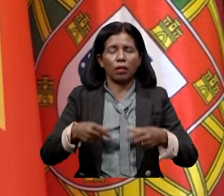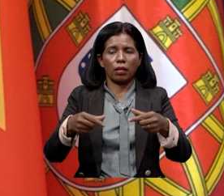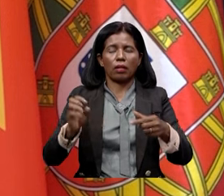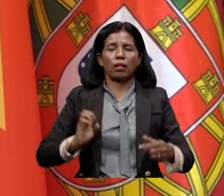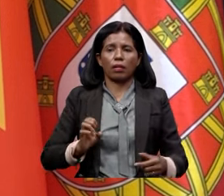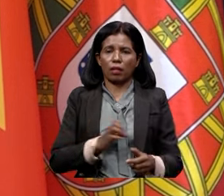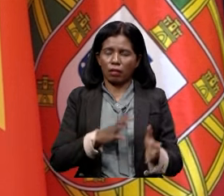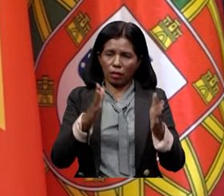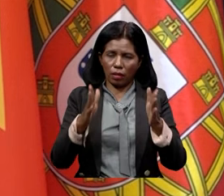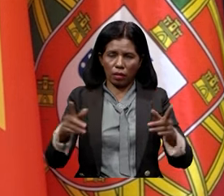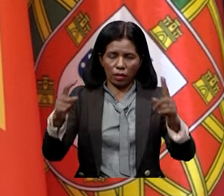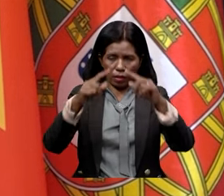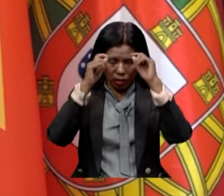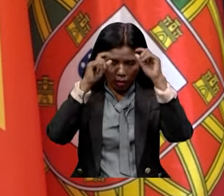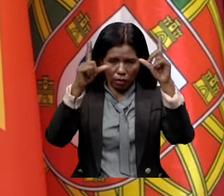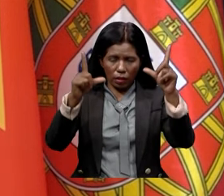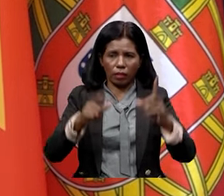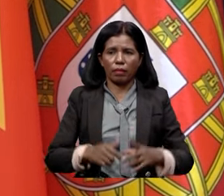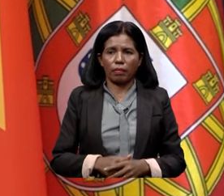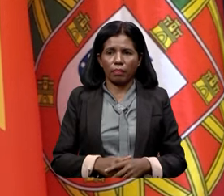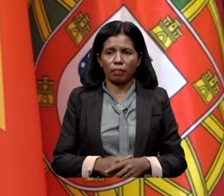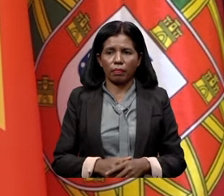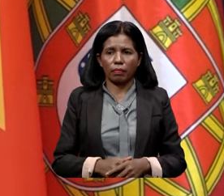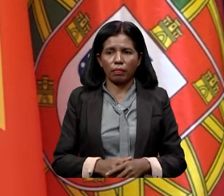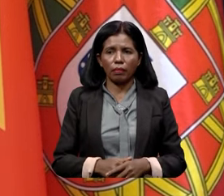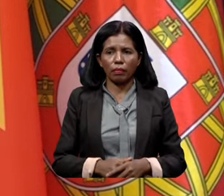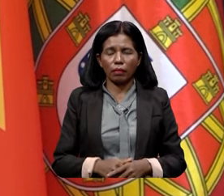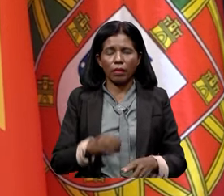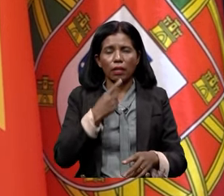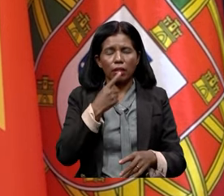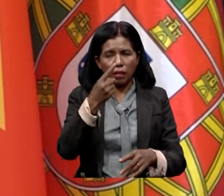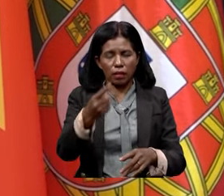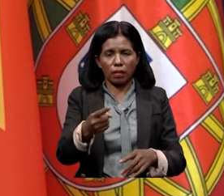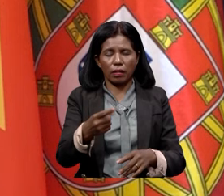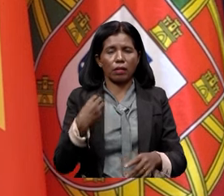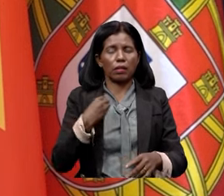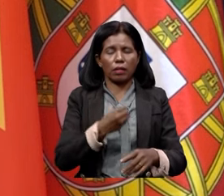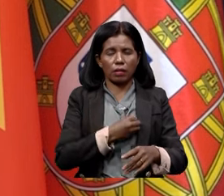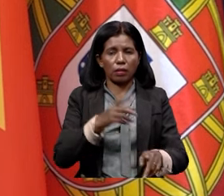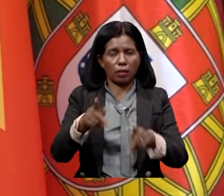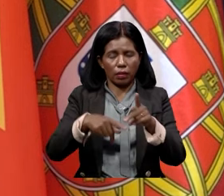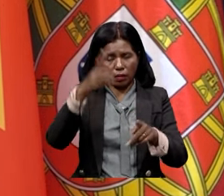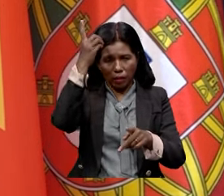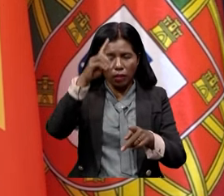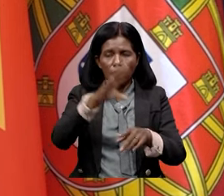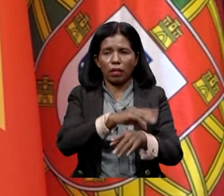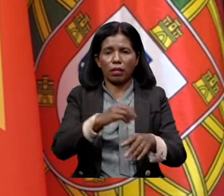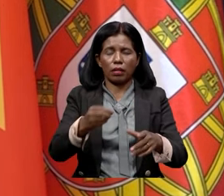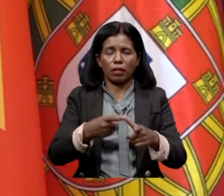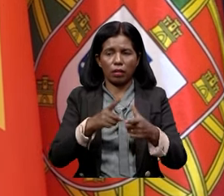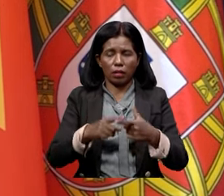Embaixadora de Timor-Leste em Lisboa, dizer-vos que a nossa rede diplomática e consular está disponível para